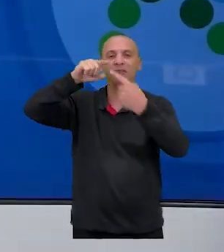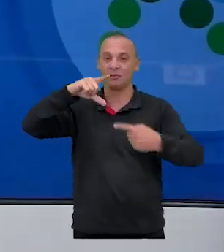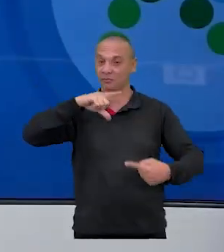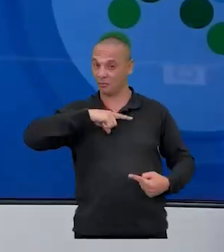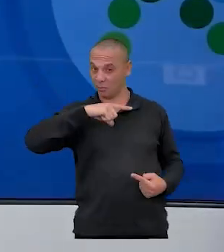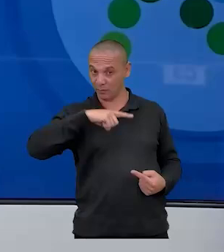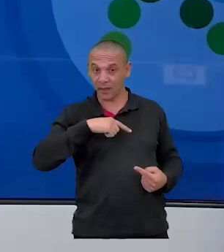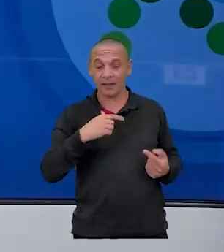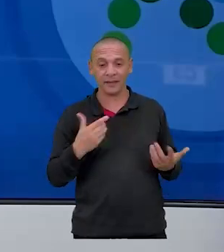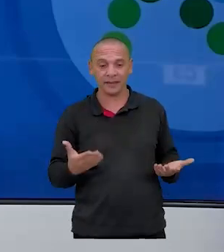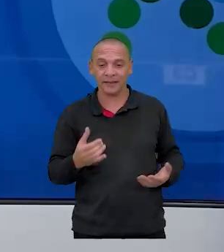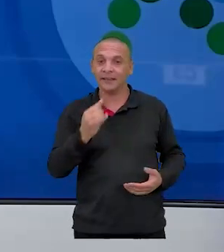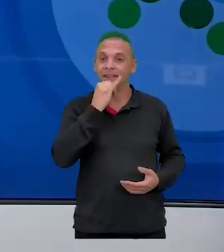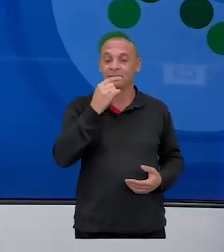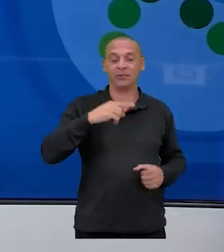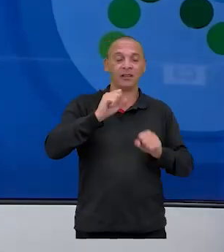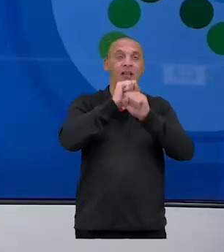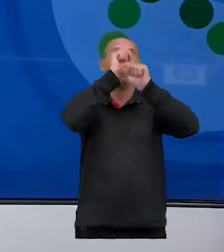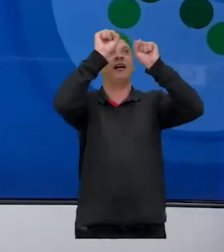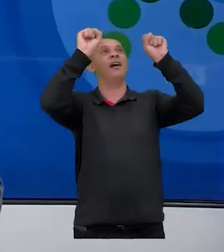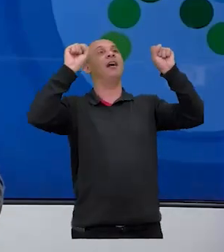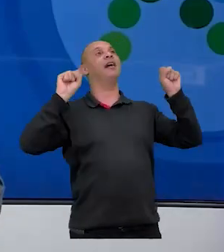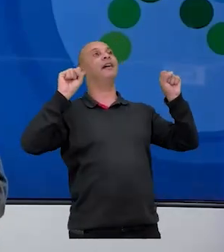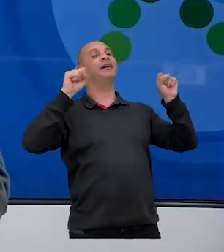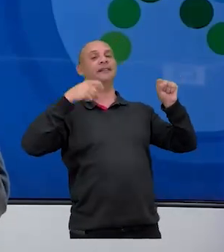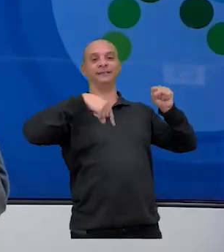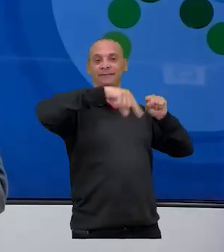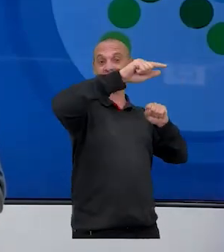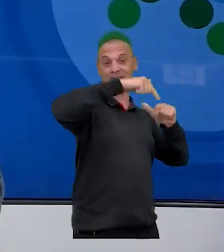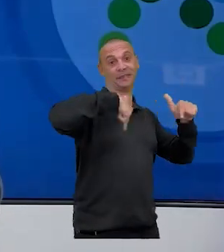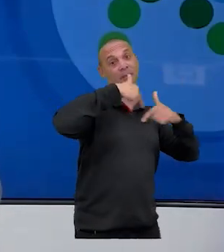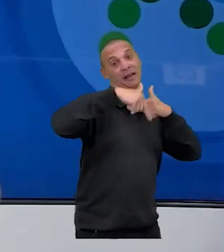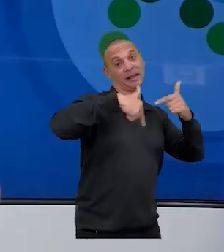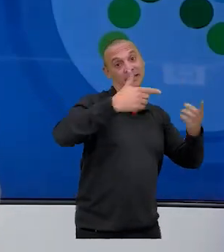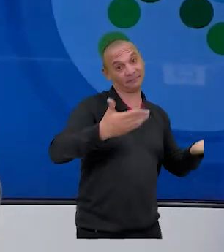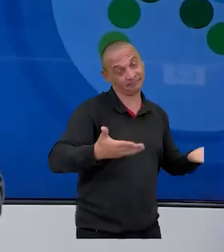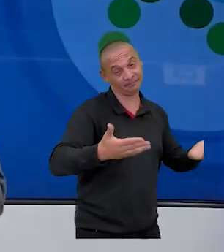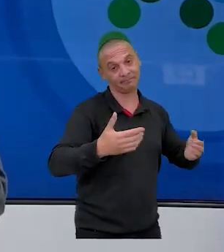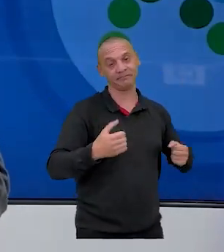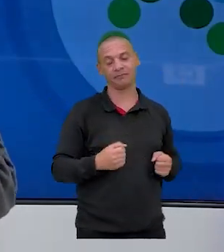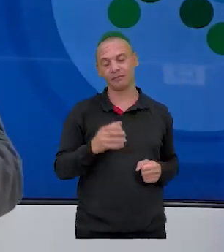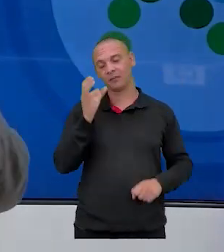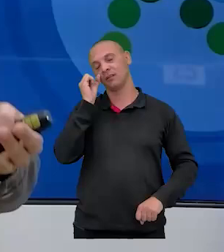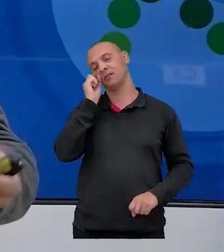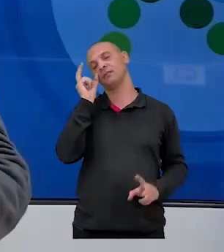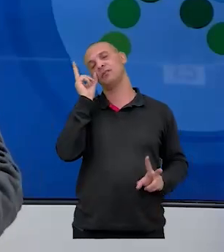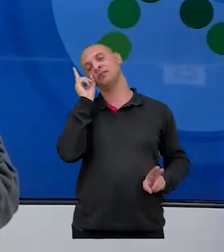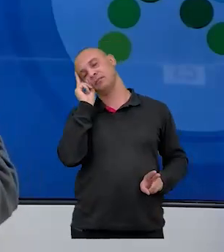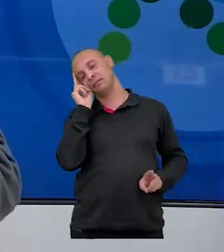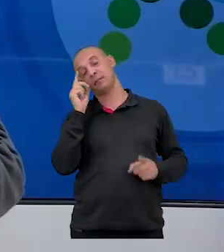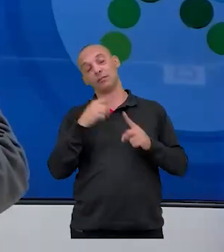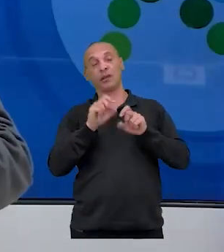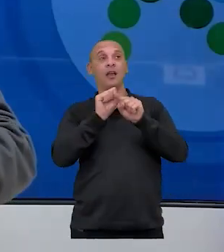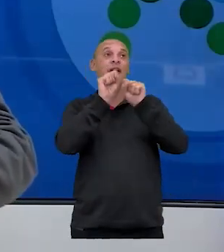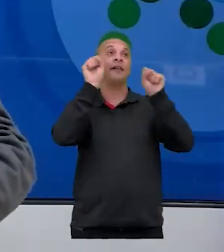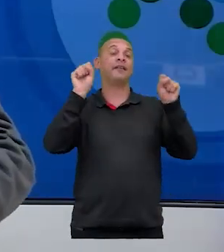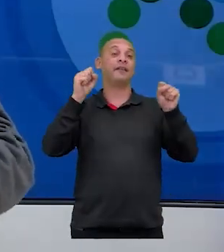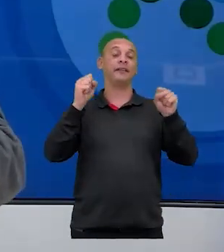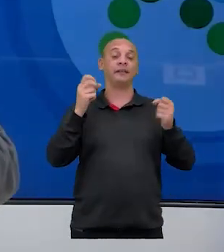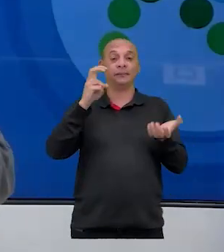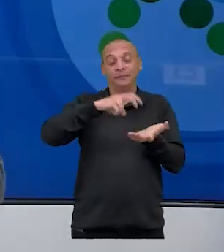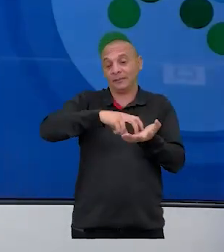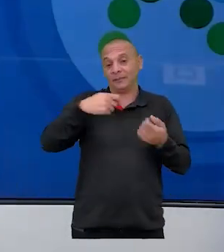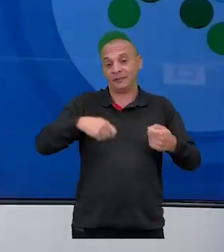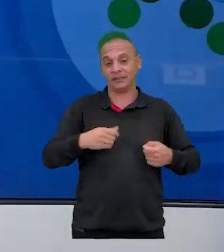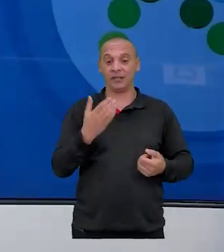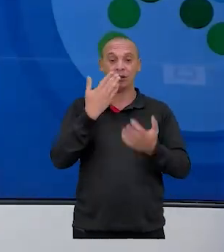tem um objetivo, por exemplo, a gente acorda de manhã cedo para ir trabalhar, a gente vai dormir porque tem que acordar cedo, a gente se alimenta para poder se manter